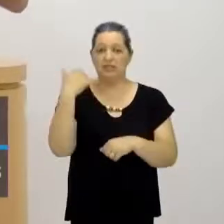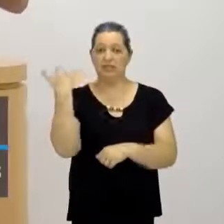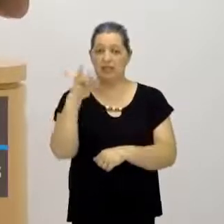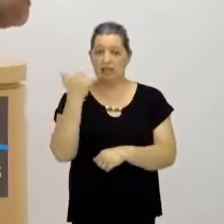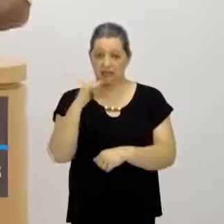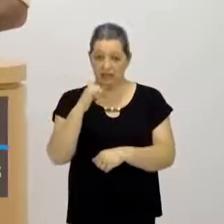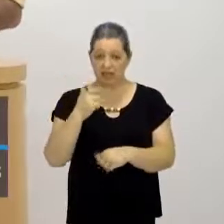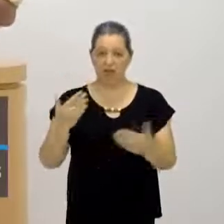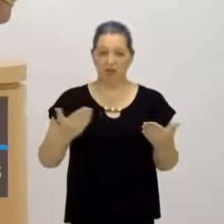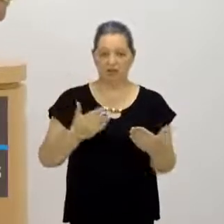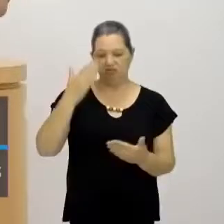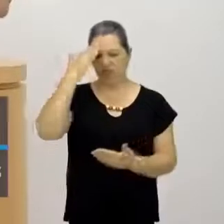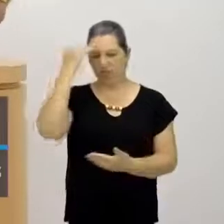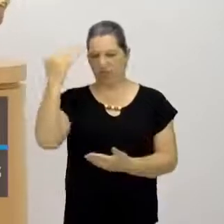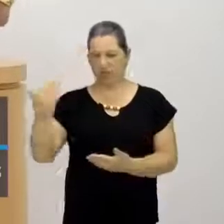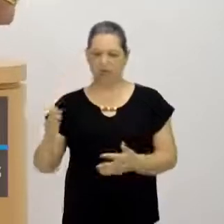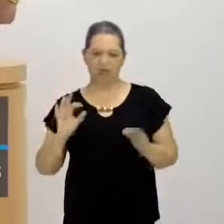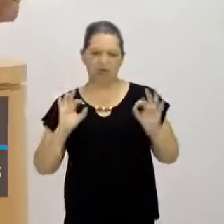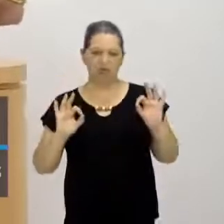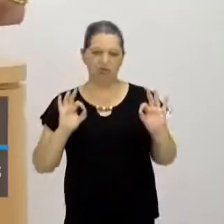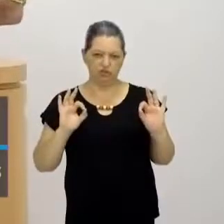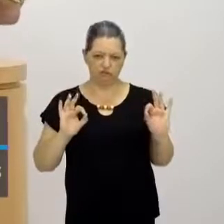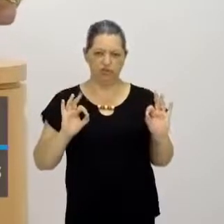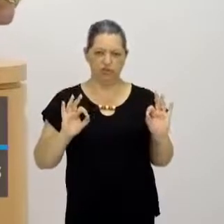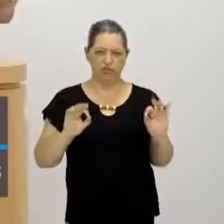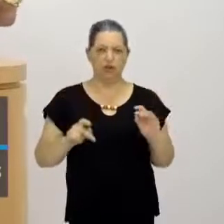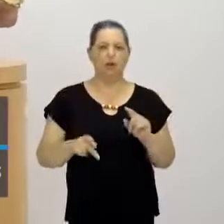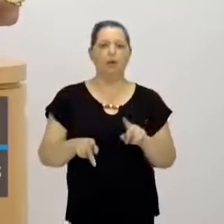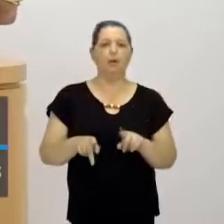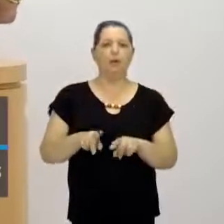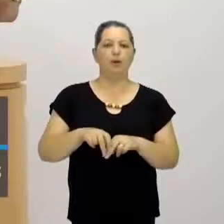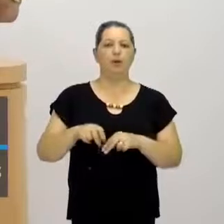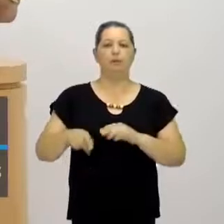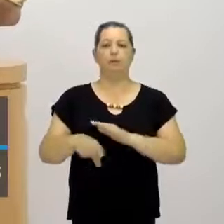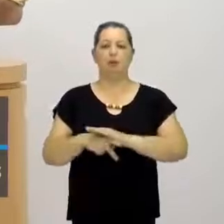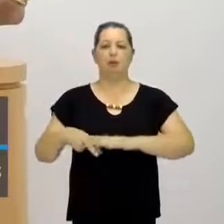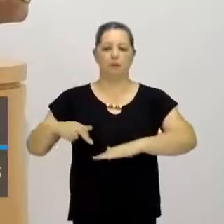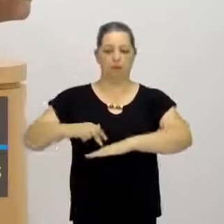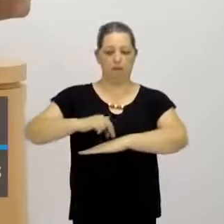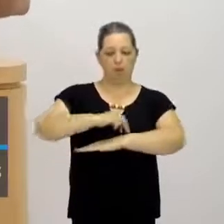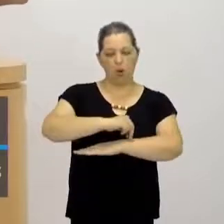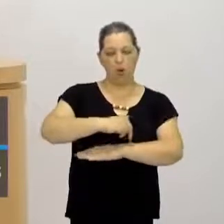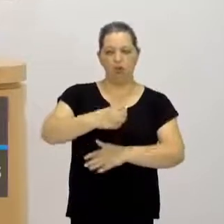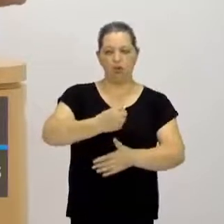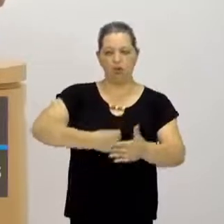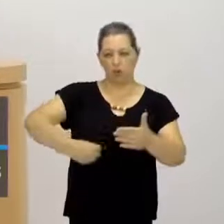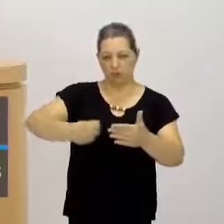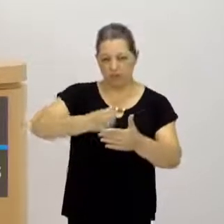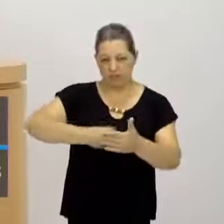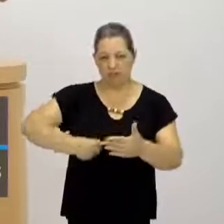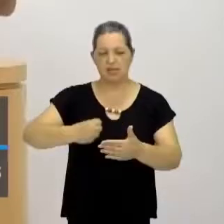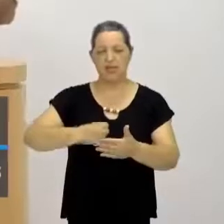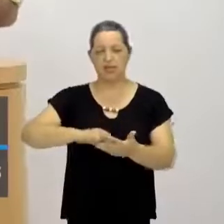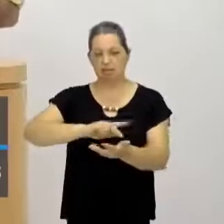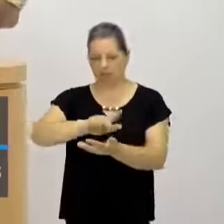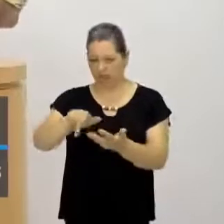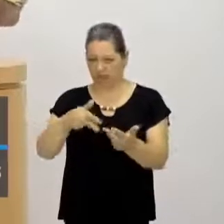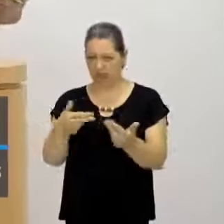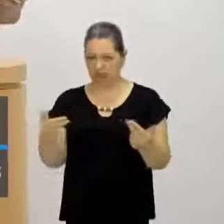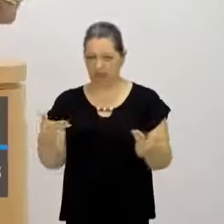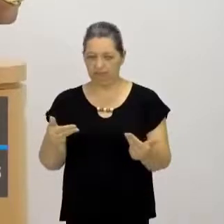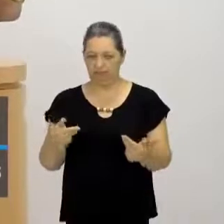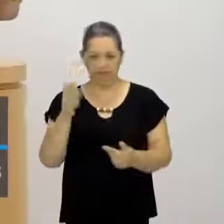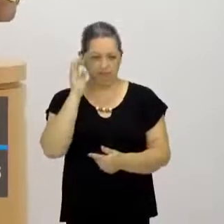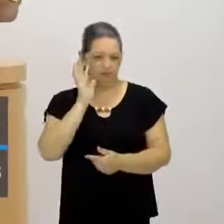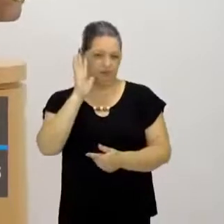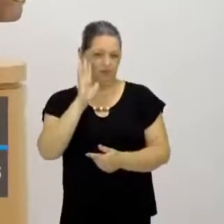nação sofisticada, principalmente na questão da moda, do design, da culinária, toda essa construção do